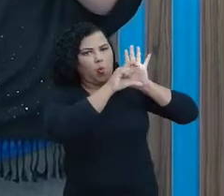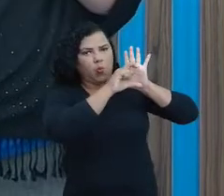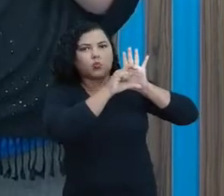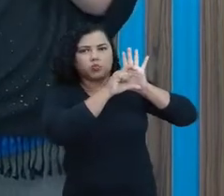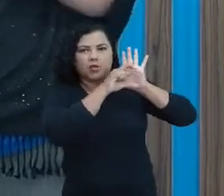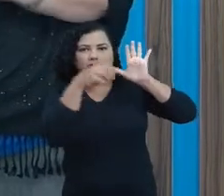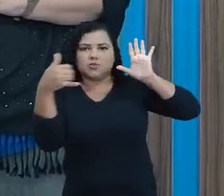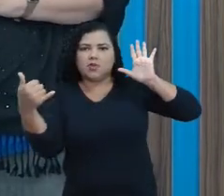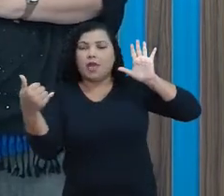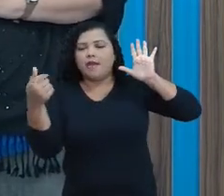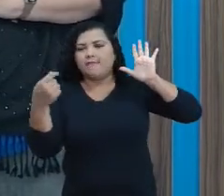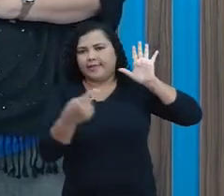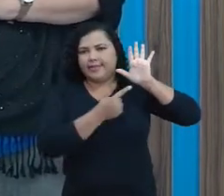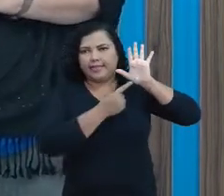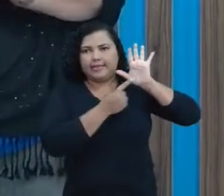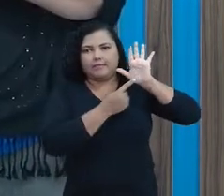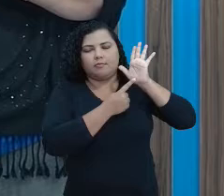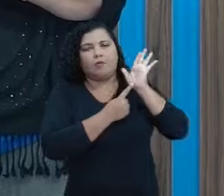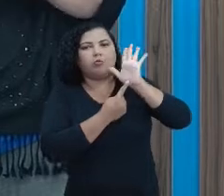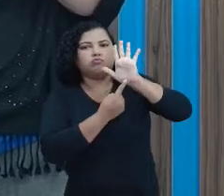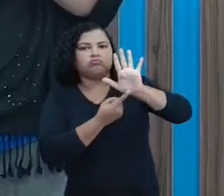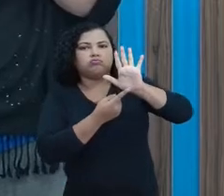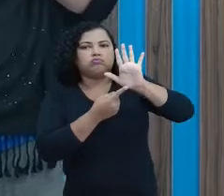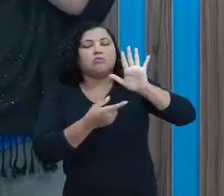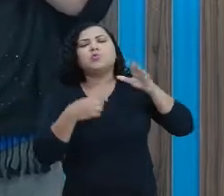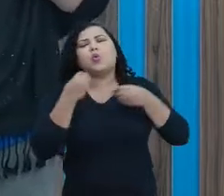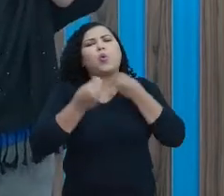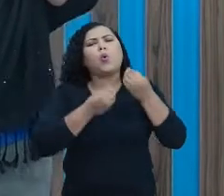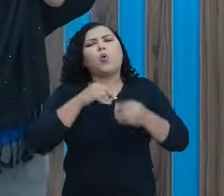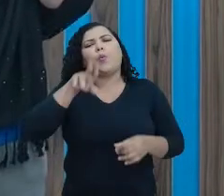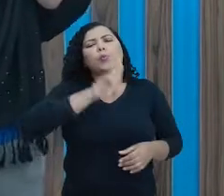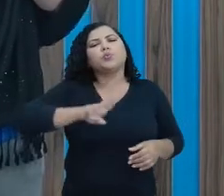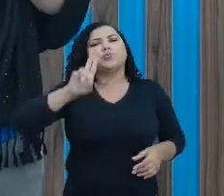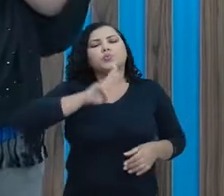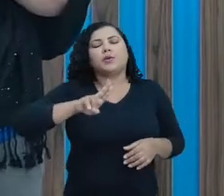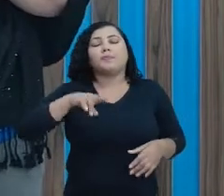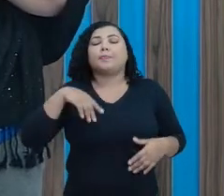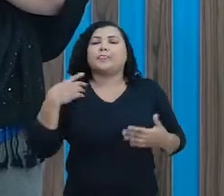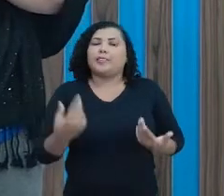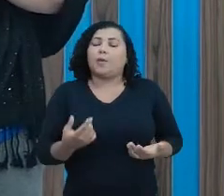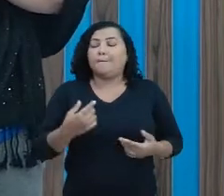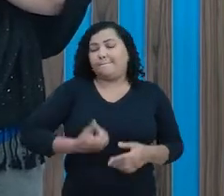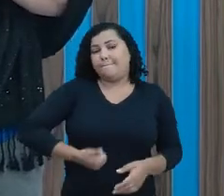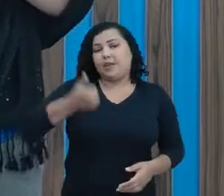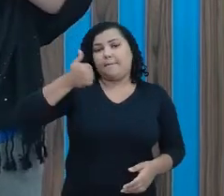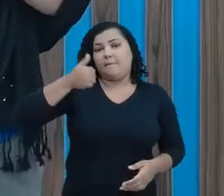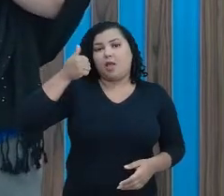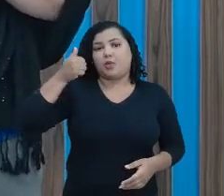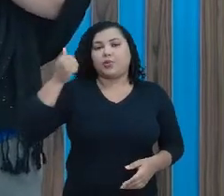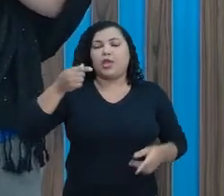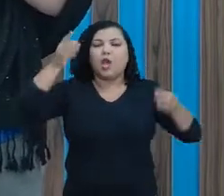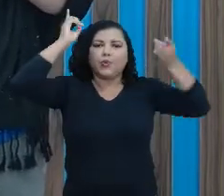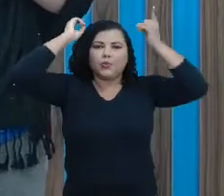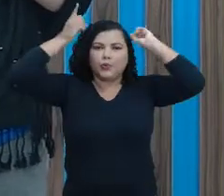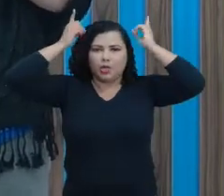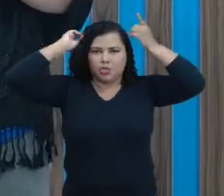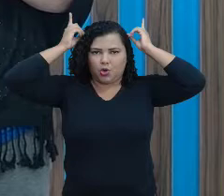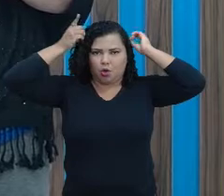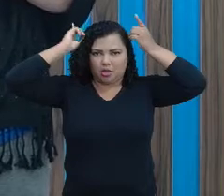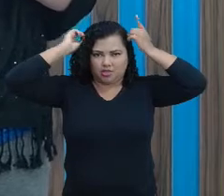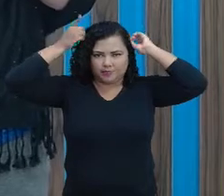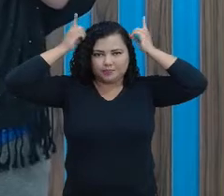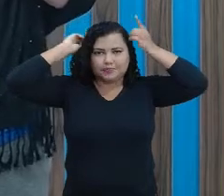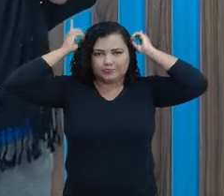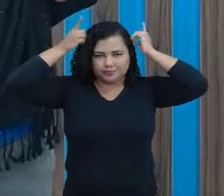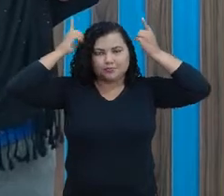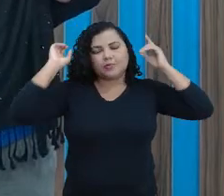Vai aparecer aí na tela para vocês. O QR Code do Android primeiro. Então, vocês, quem tem Android,